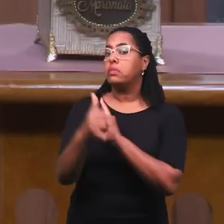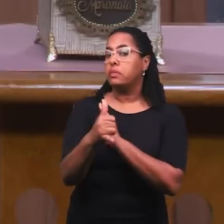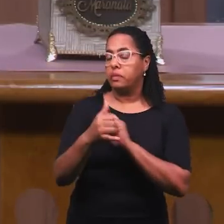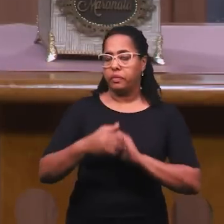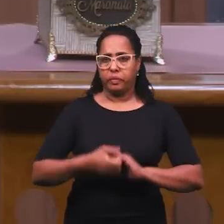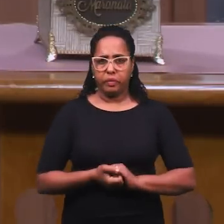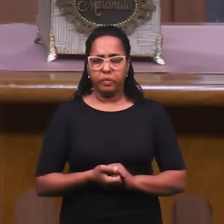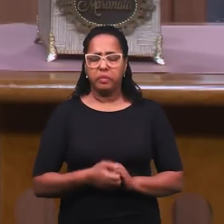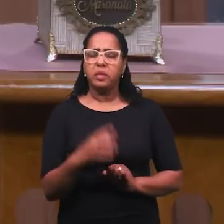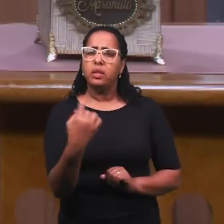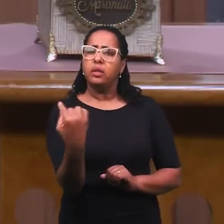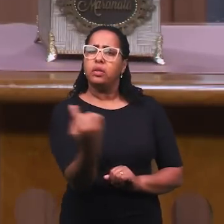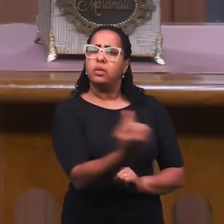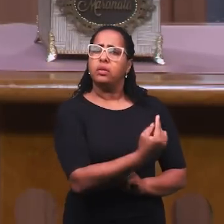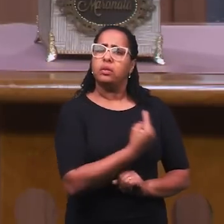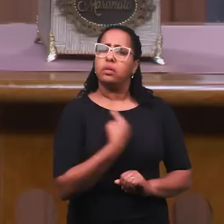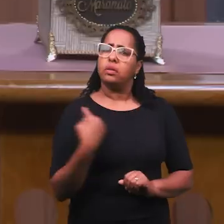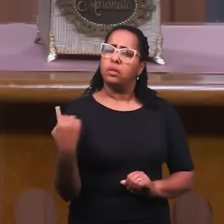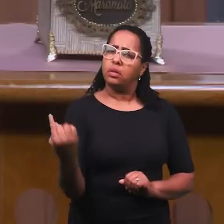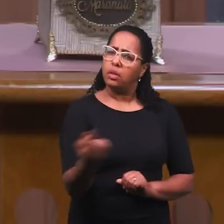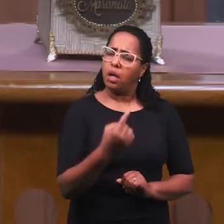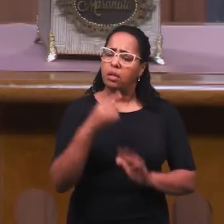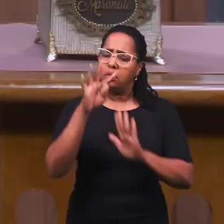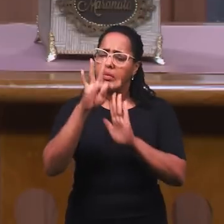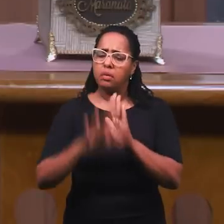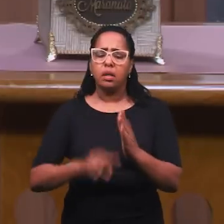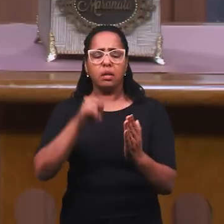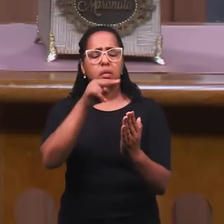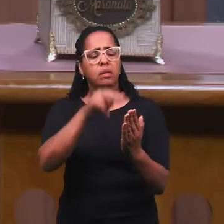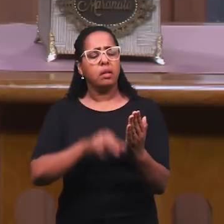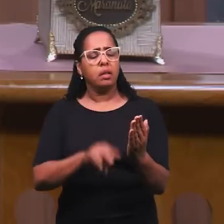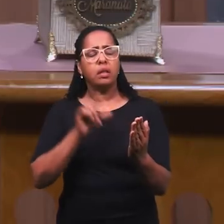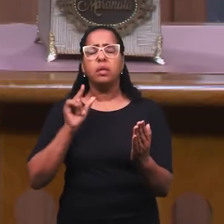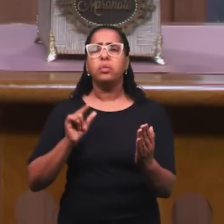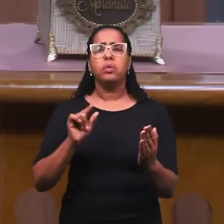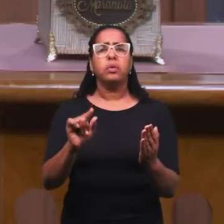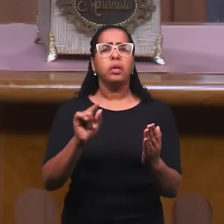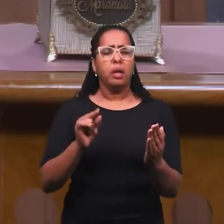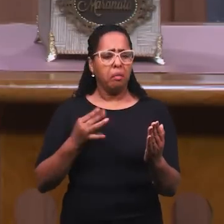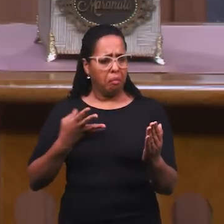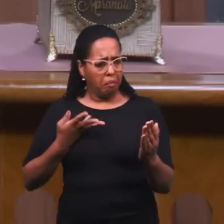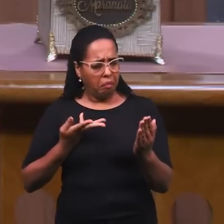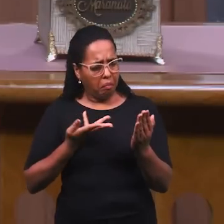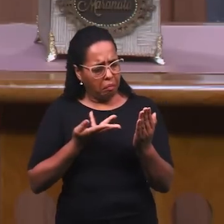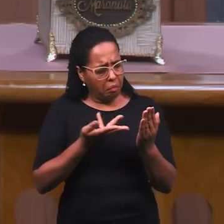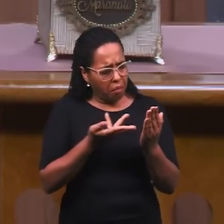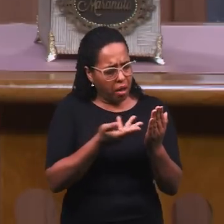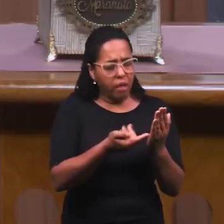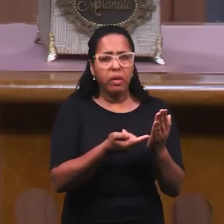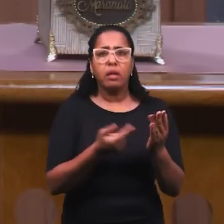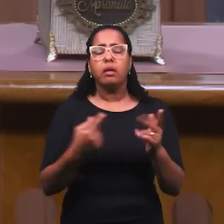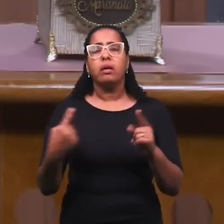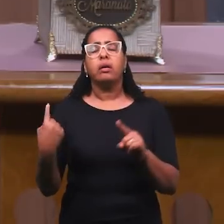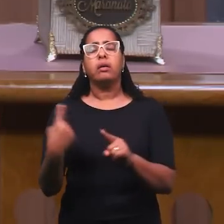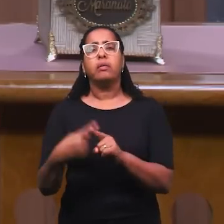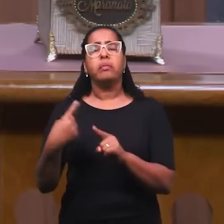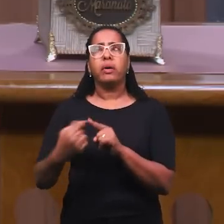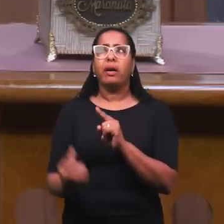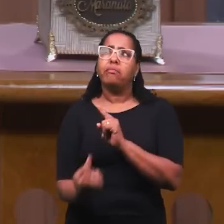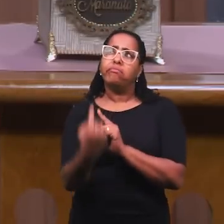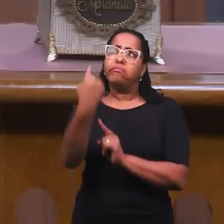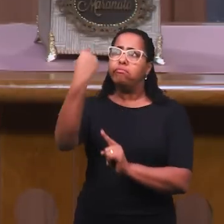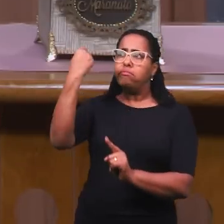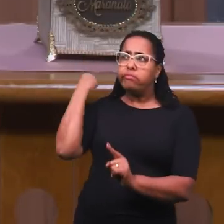profética. E o que nós estamos vendo aqui nesse texto é algo maravilhoso,